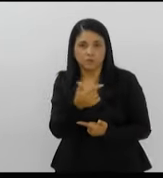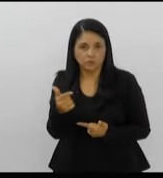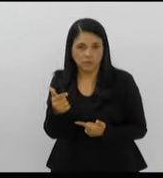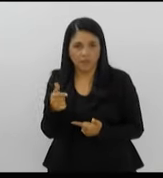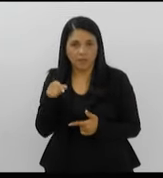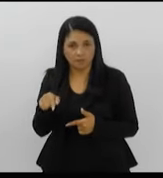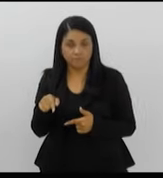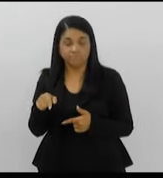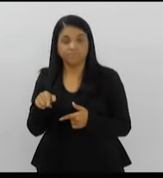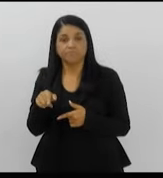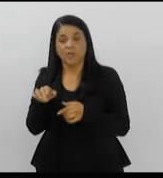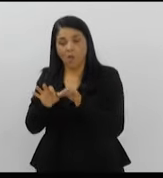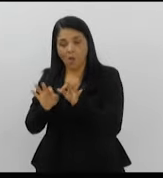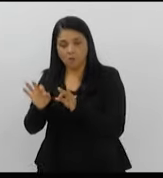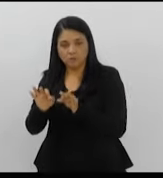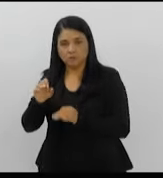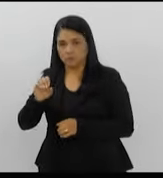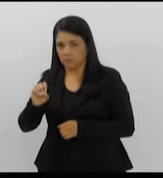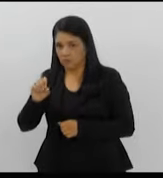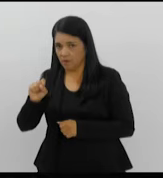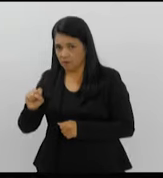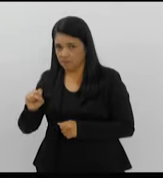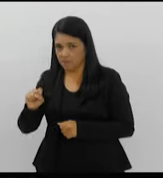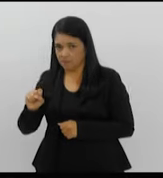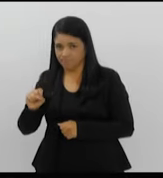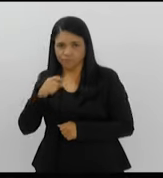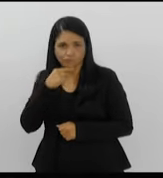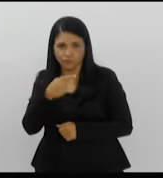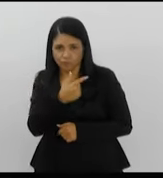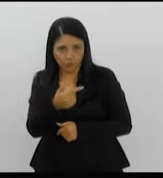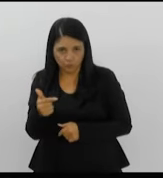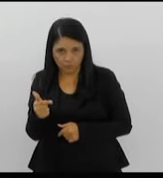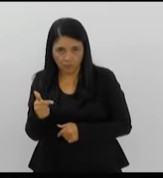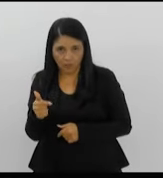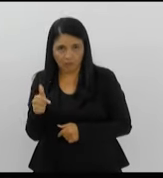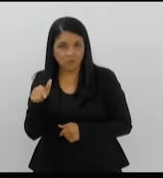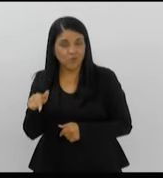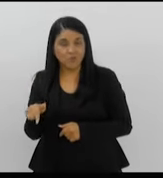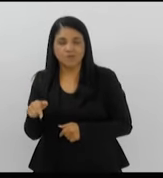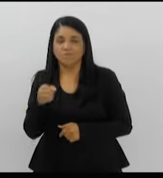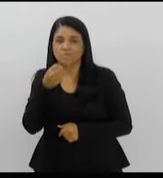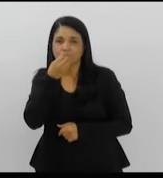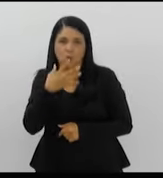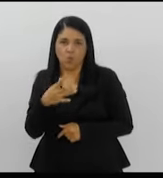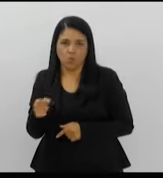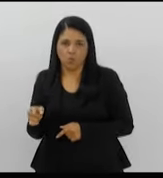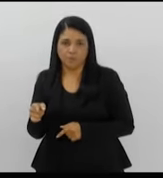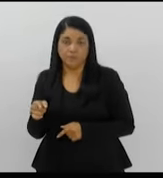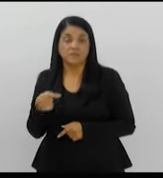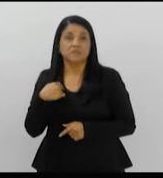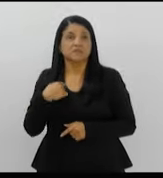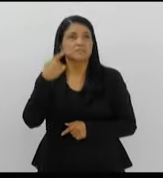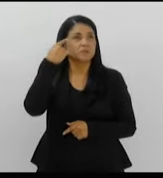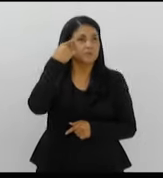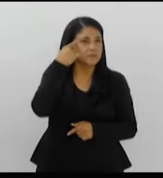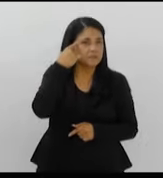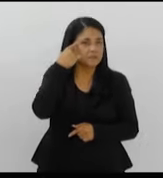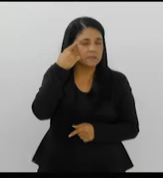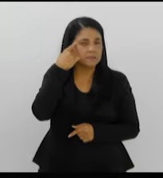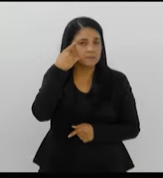da organização social, ele não é o melhor mecanismo se nós levarmos em conta